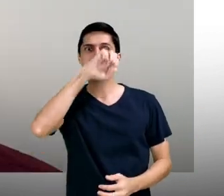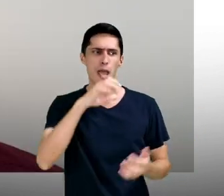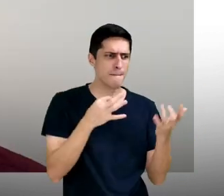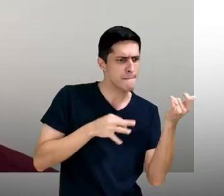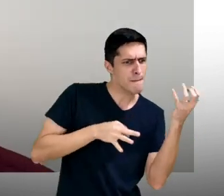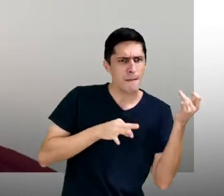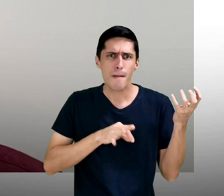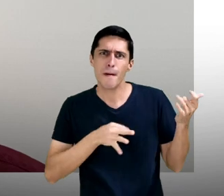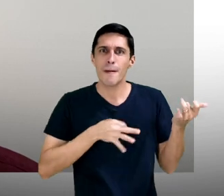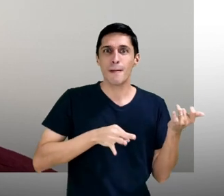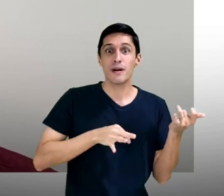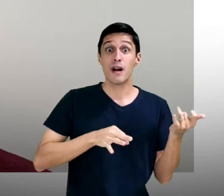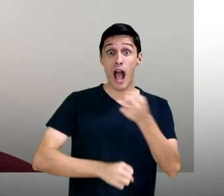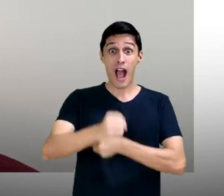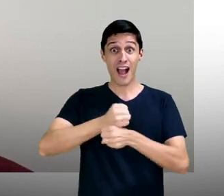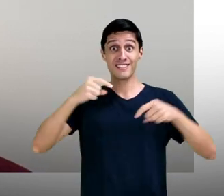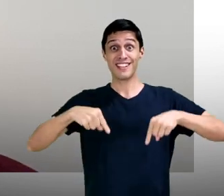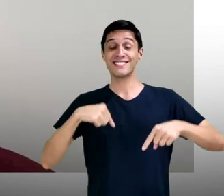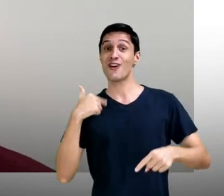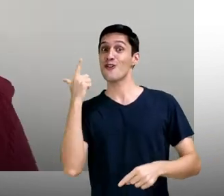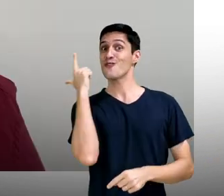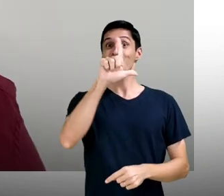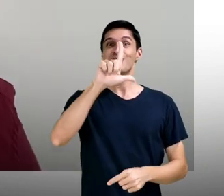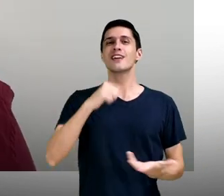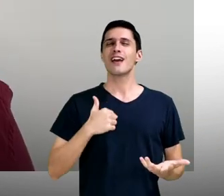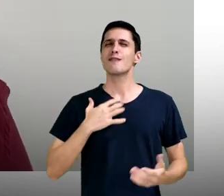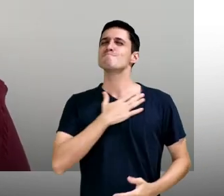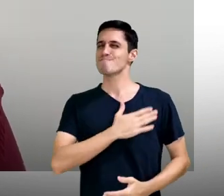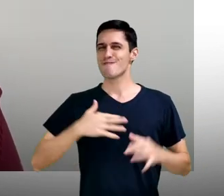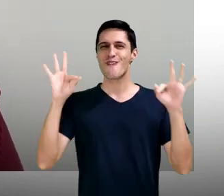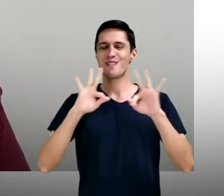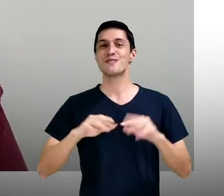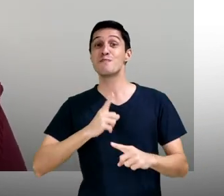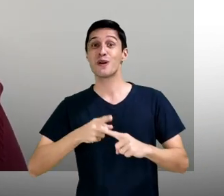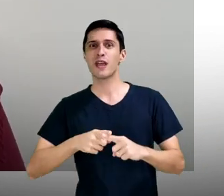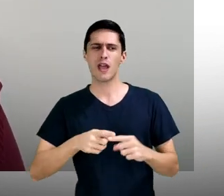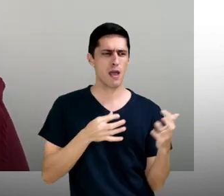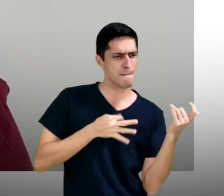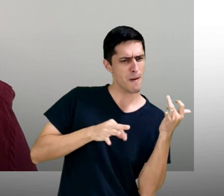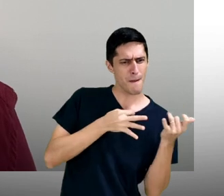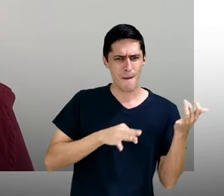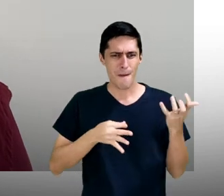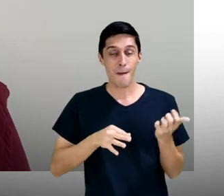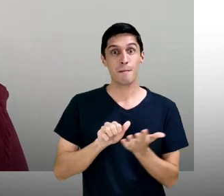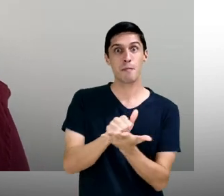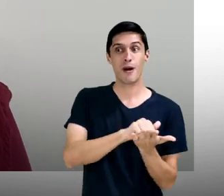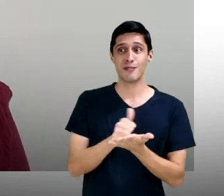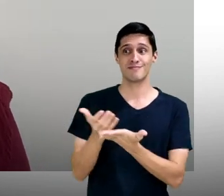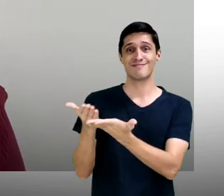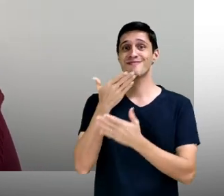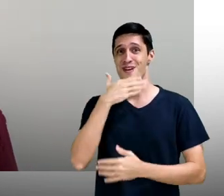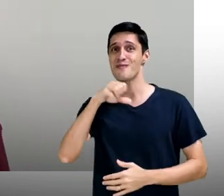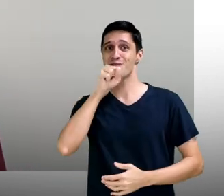tocar cavaquinho esse ano que vem oportunidade de concretizar esse sonho e uma coisa que tem efeito extremamente bem principalmente que agora